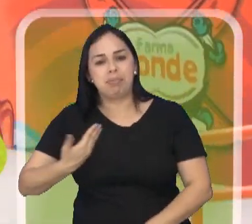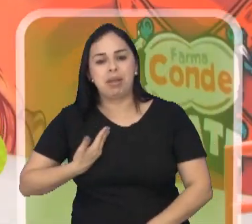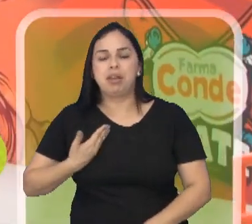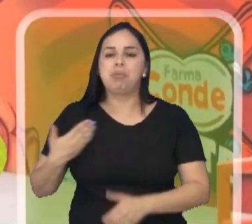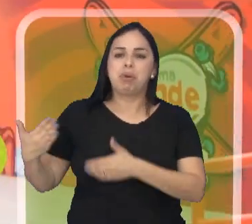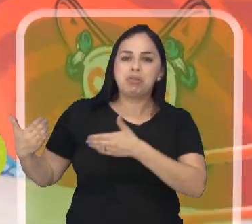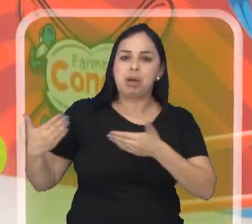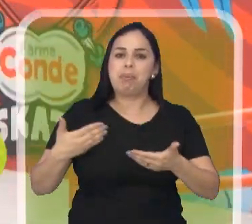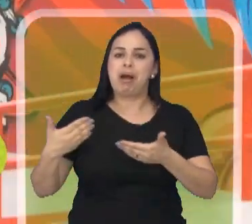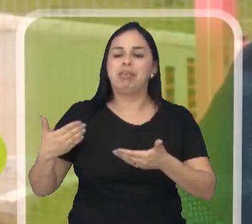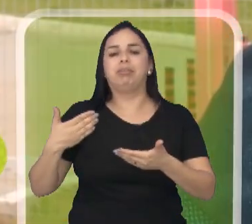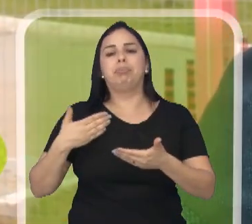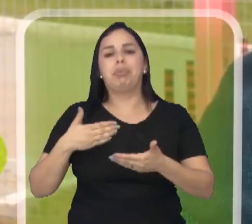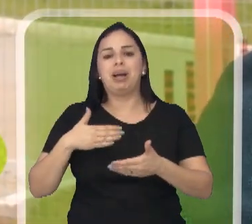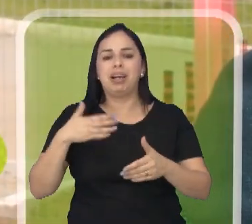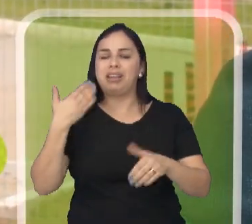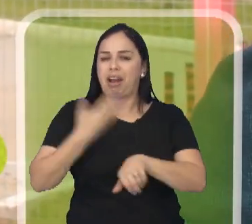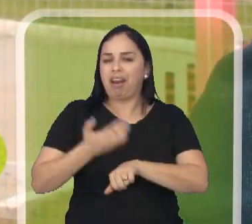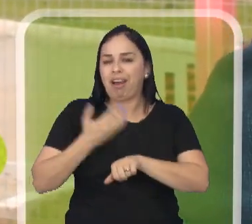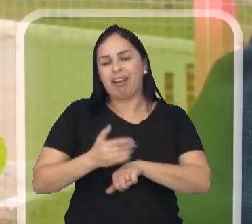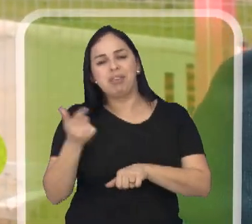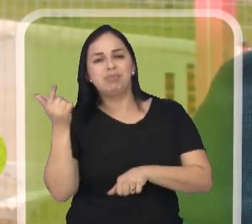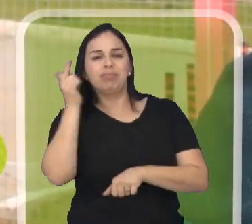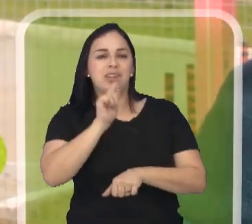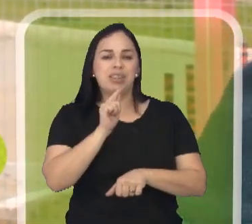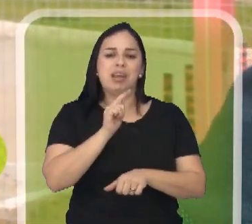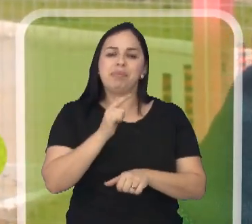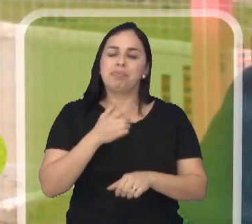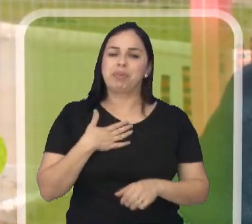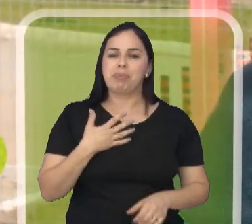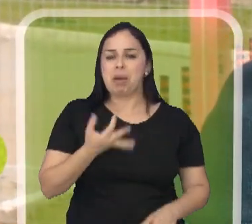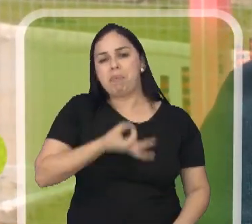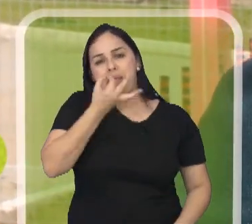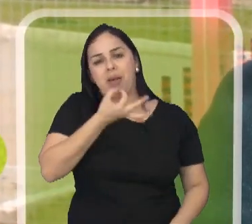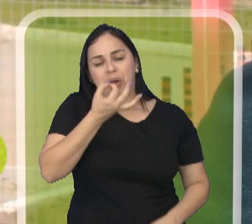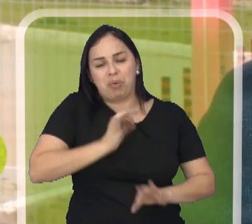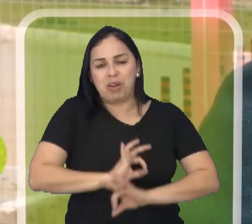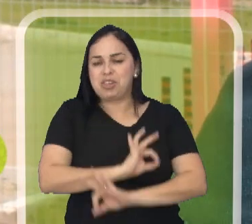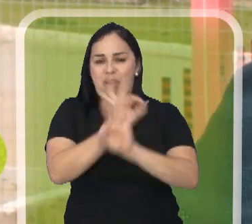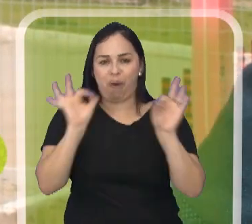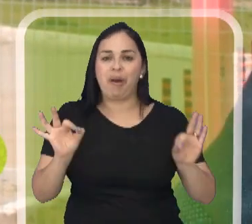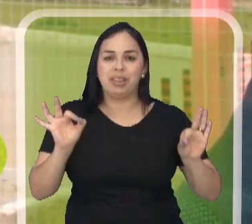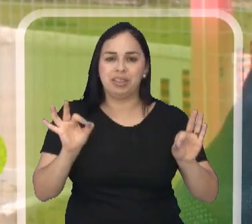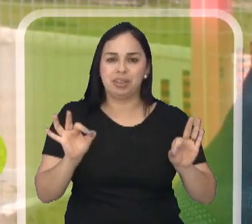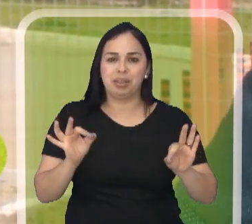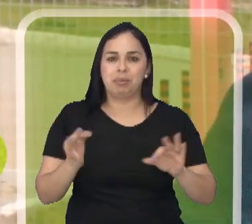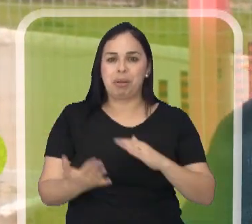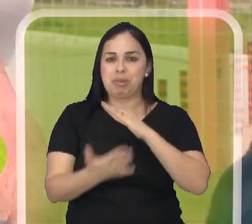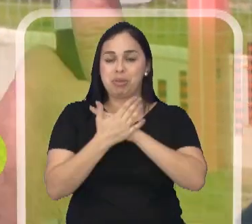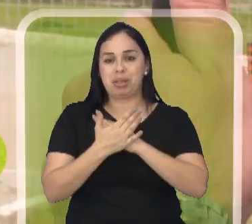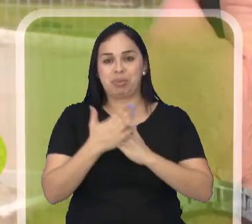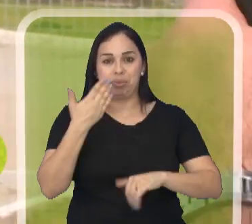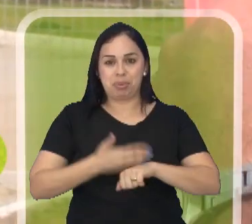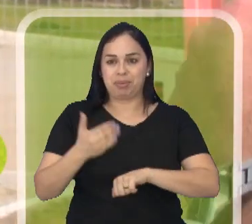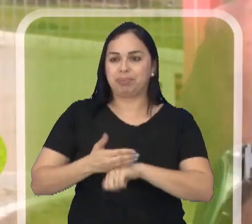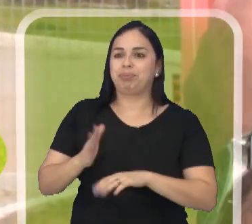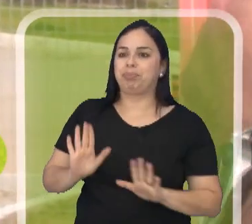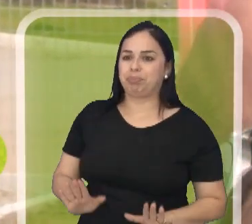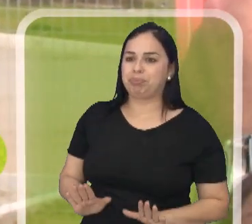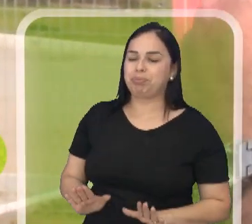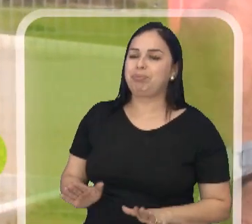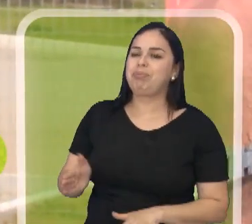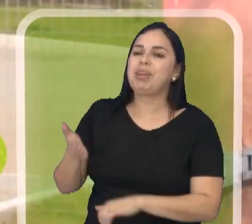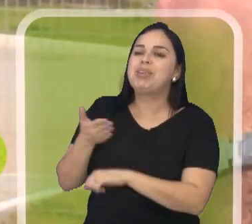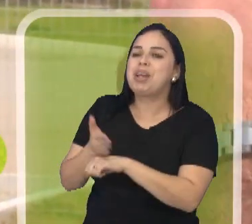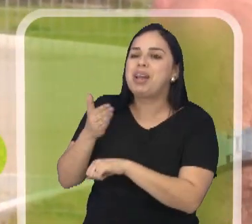para treinar, e eu acho que vai ser muito, muito bom assim pro meu treinamento. Ah, inclusive falando